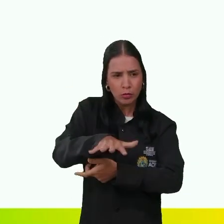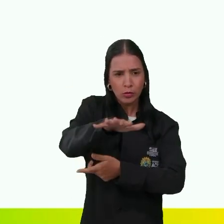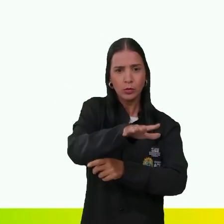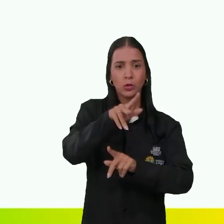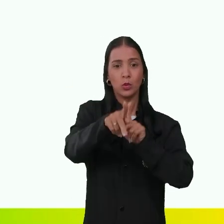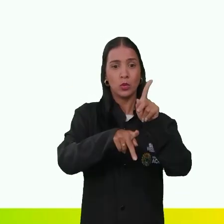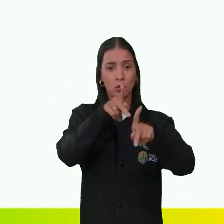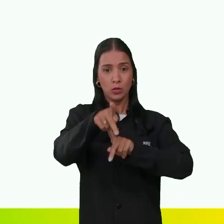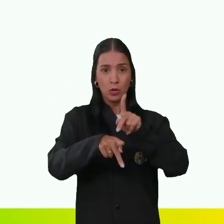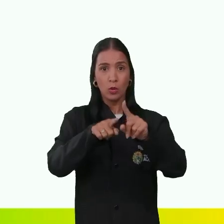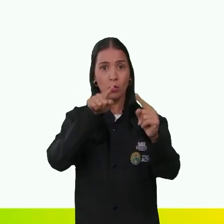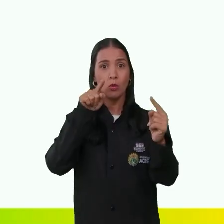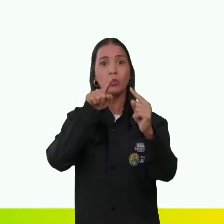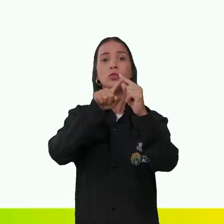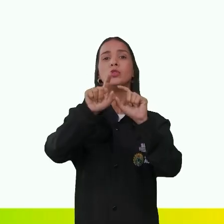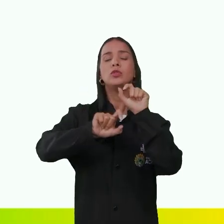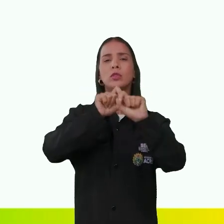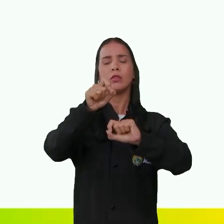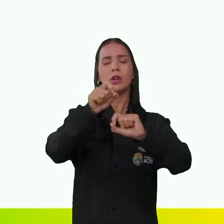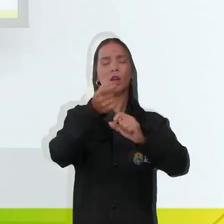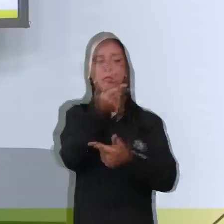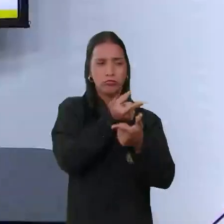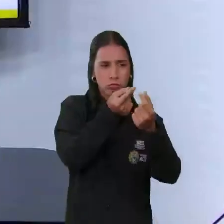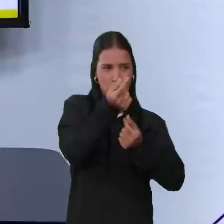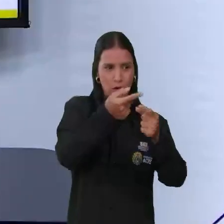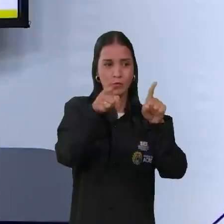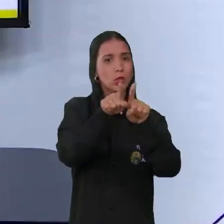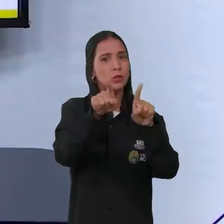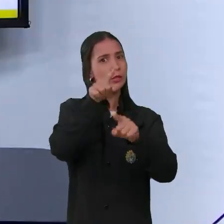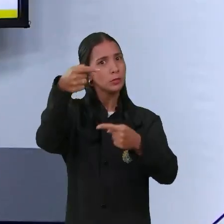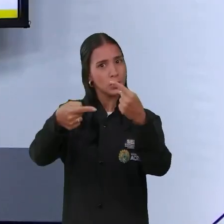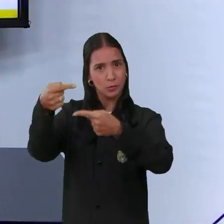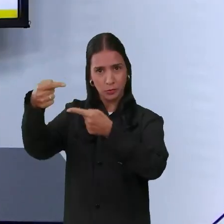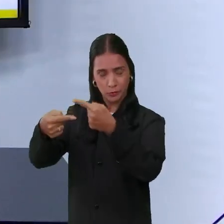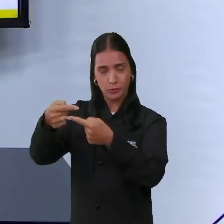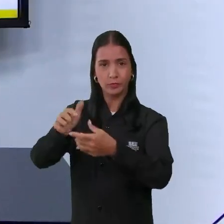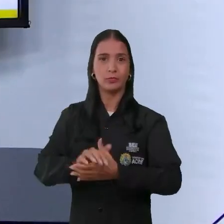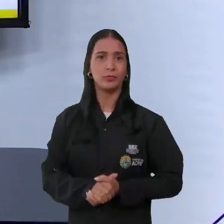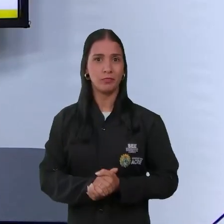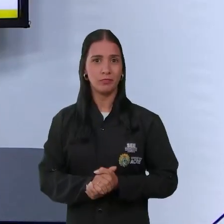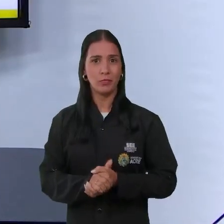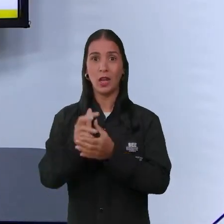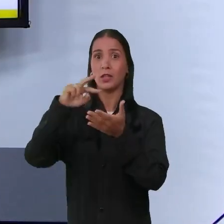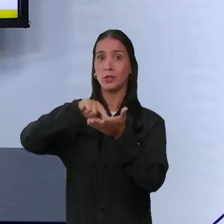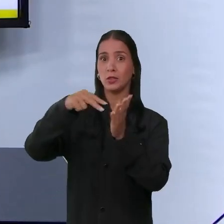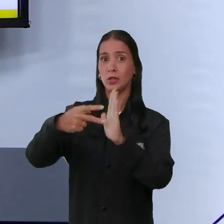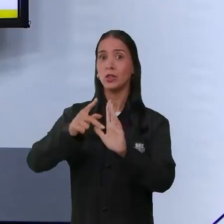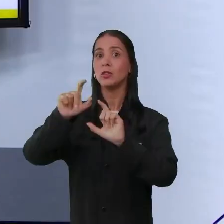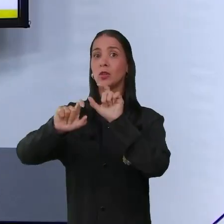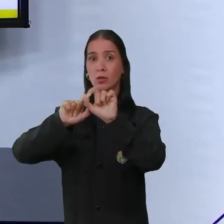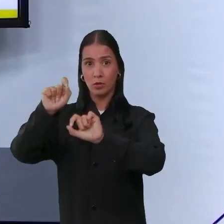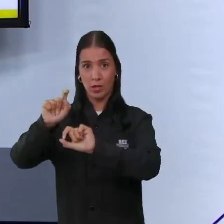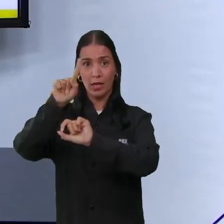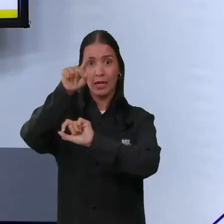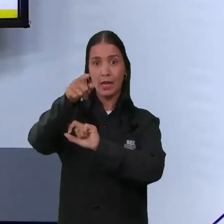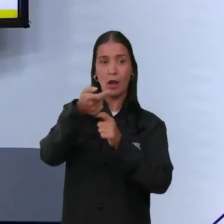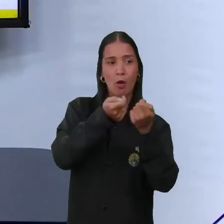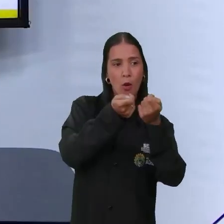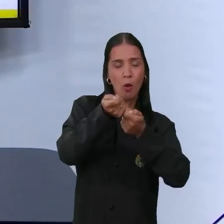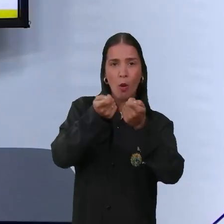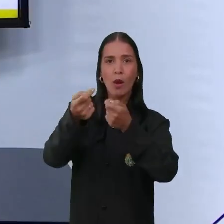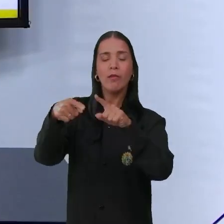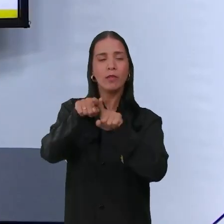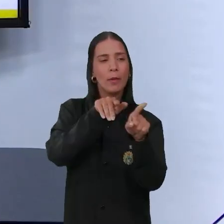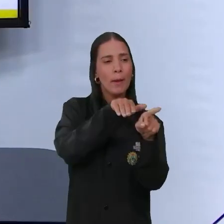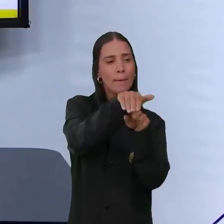fins econômicos e políticos. Então, na verdade, trata-se de tornar uma população dócil para o